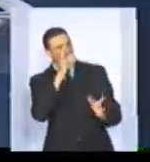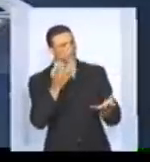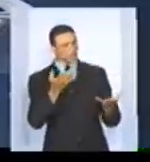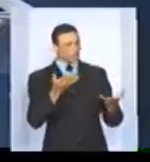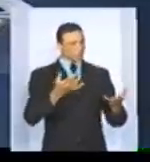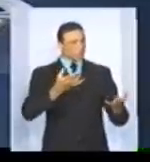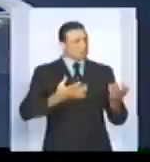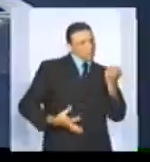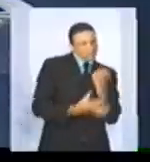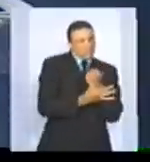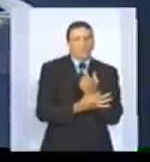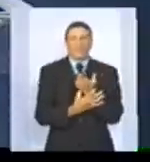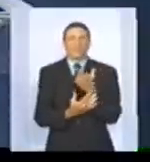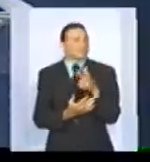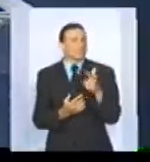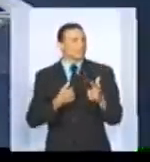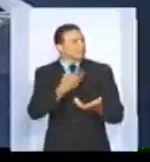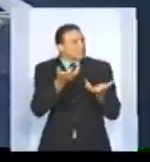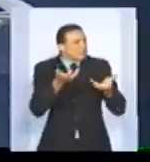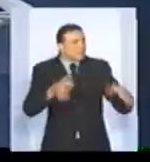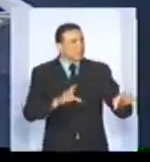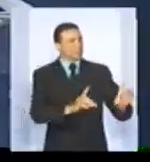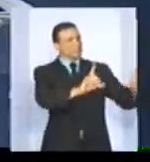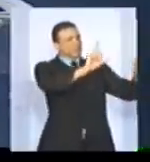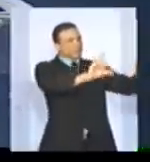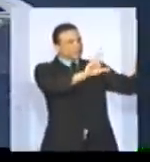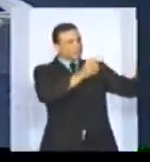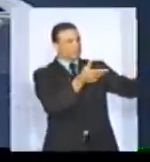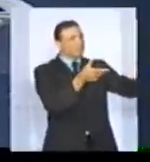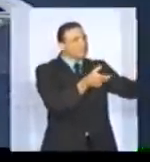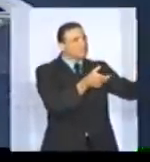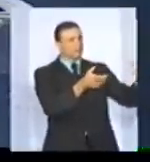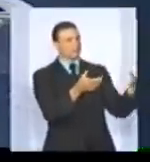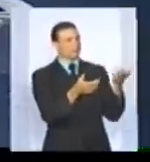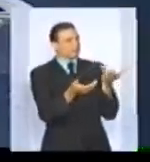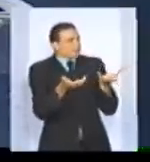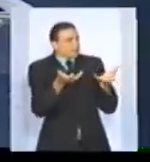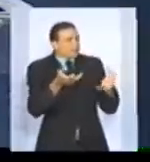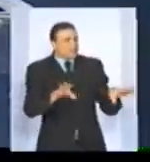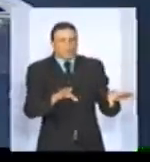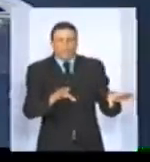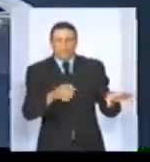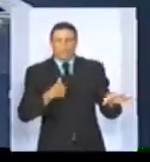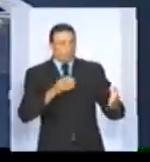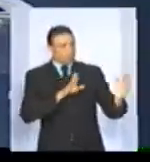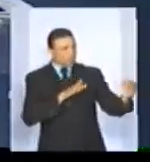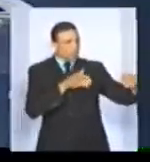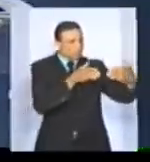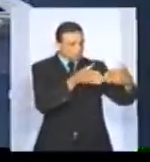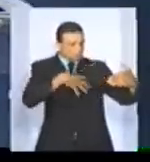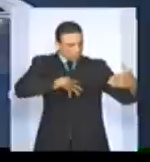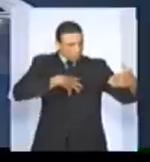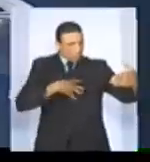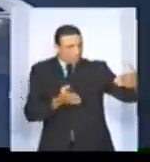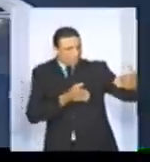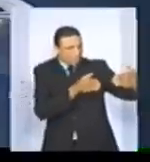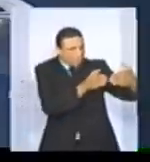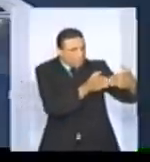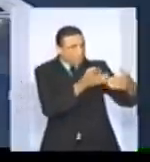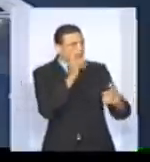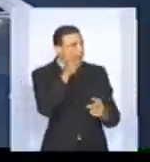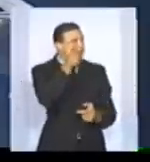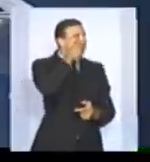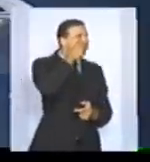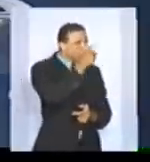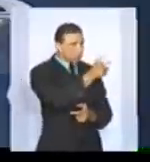contra programações que ele não deseja adquirir, em detrimento de poder adquirir programação específica, que bem é verdade? Como